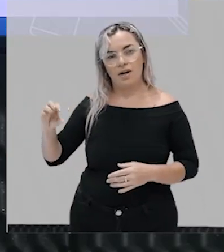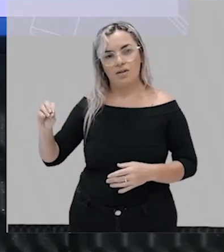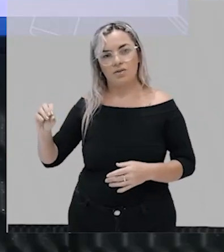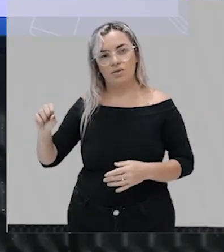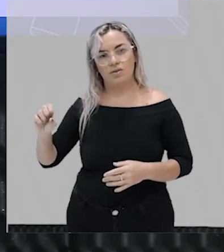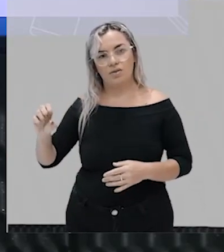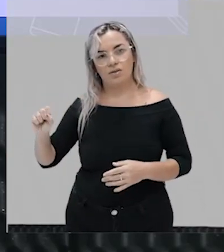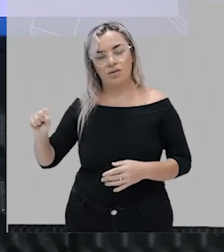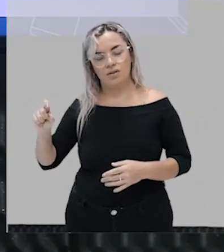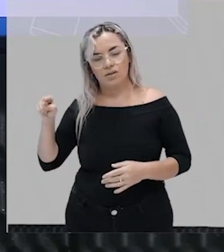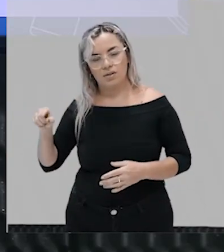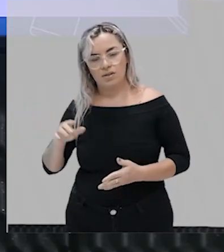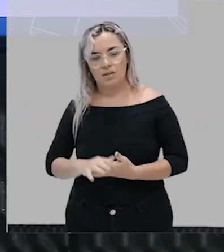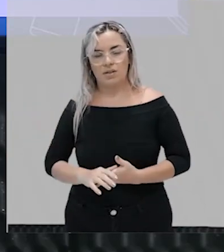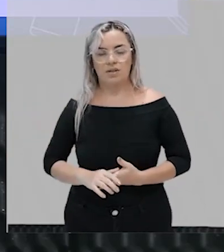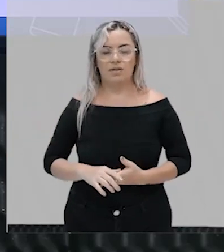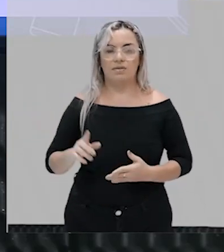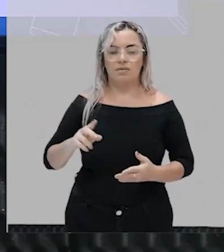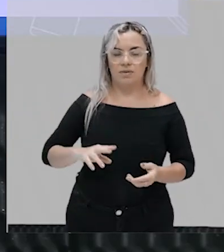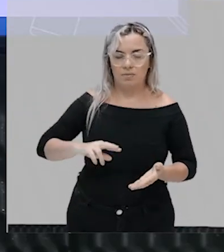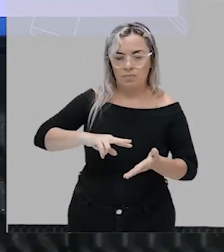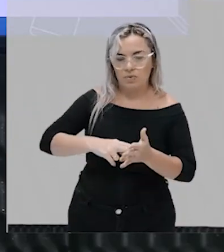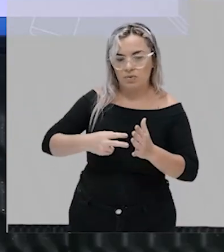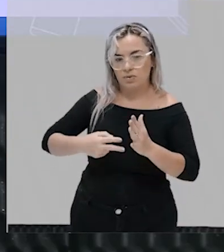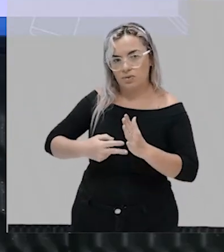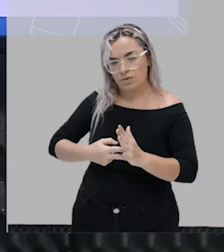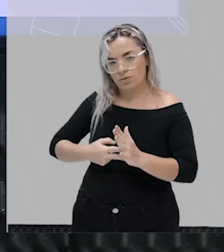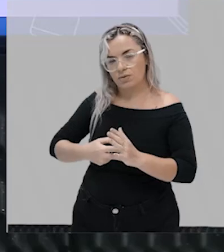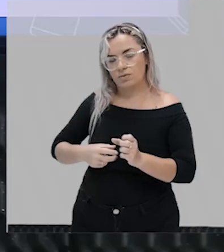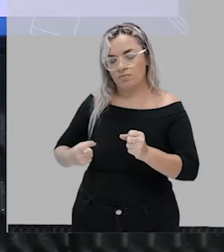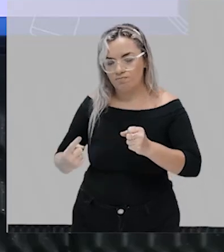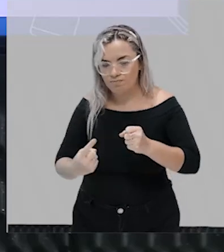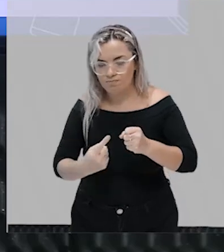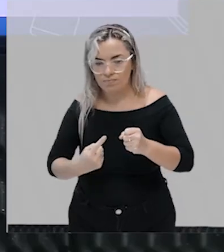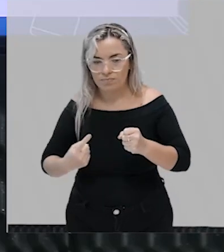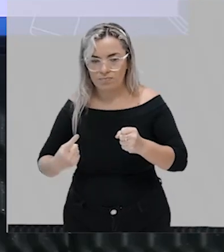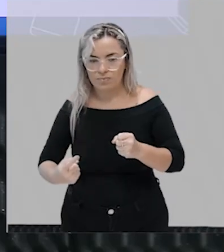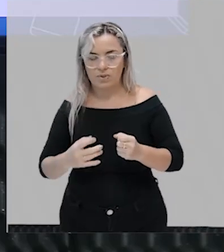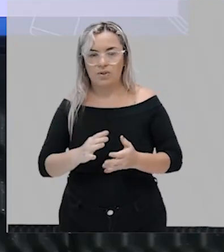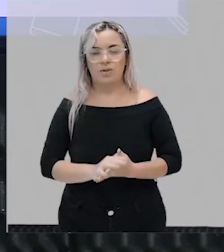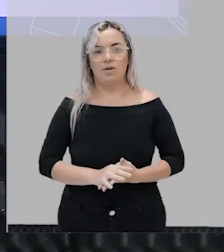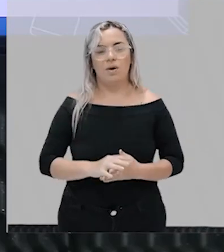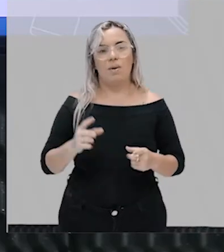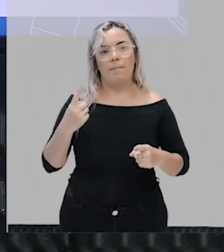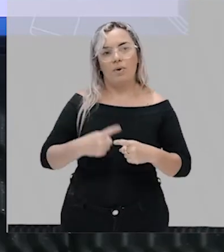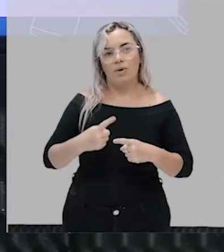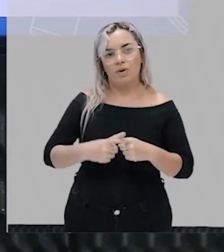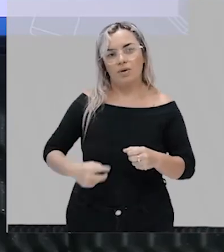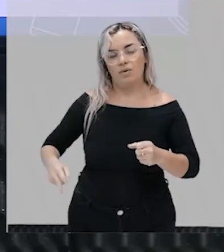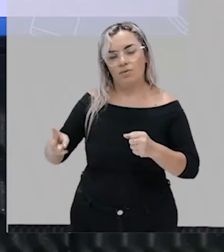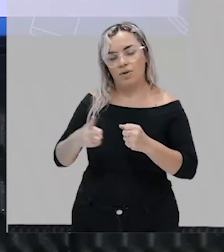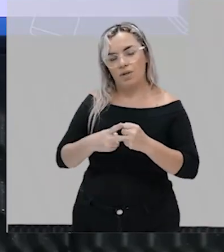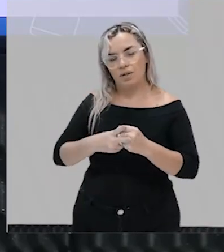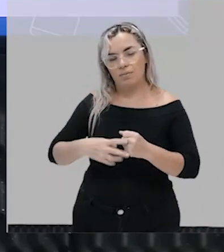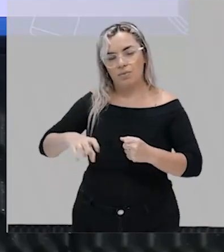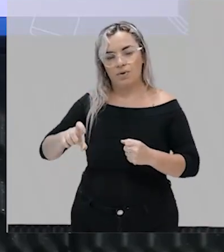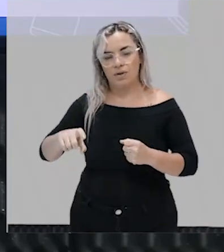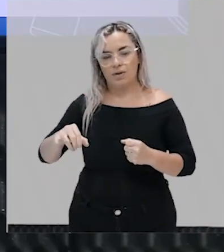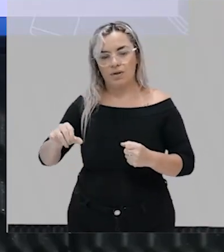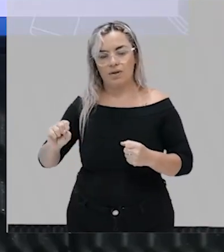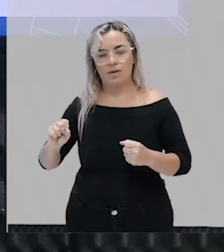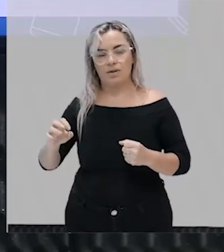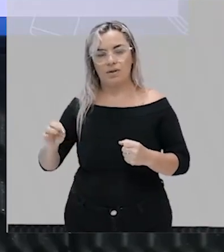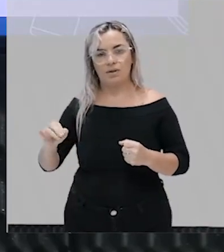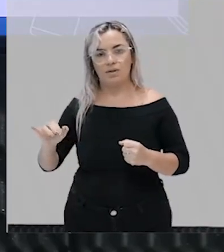no singular. Tá bom? Fica no singular porque o verbo existir pode sim flexionar. É